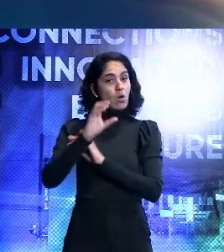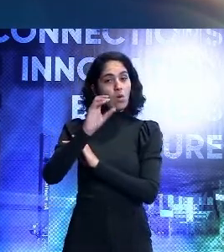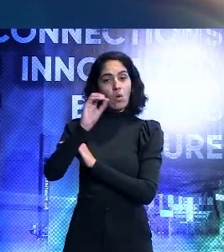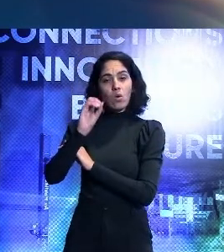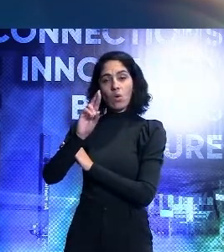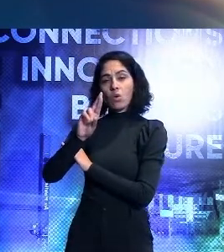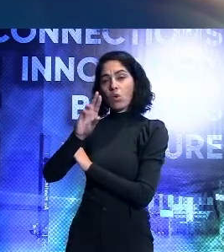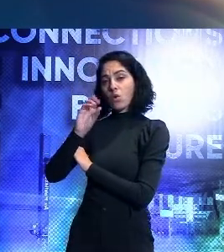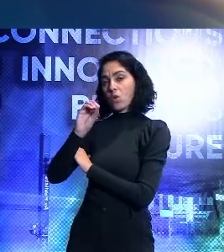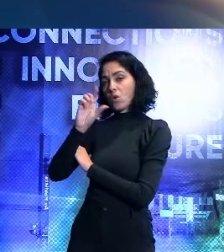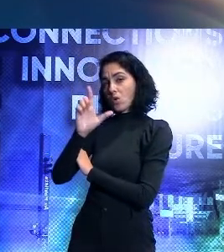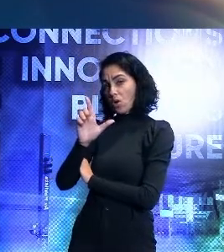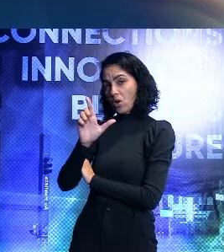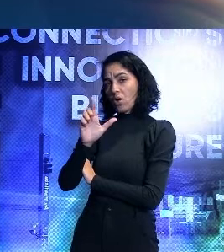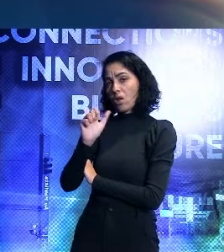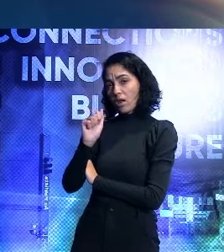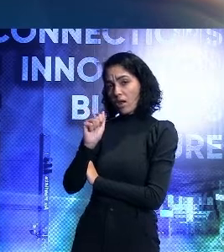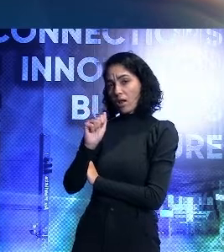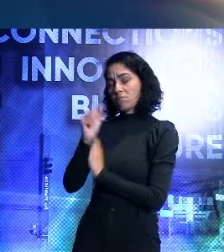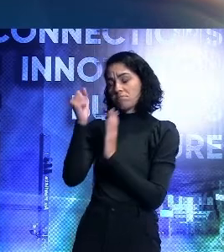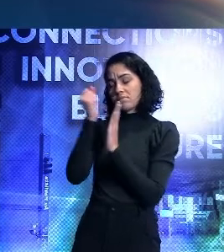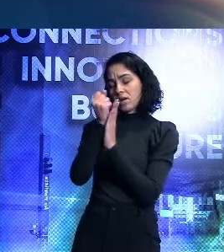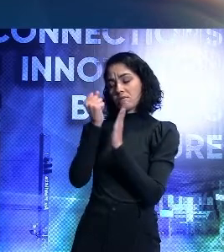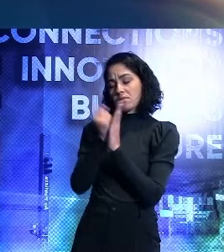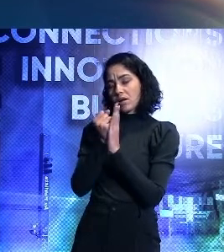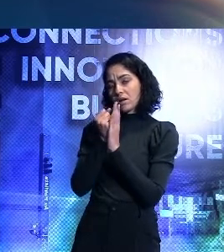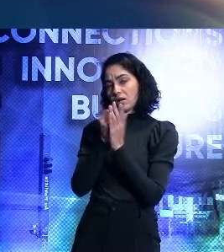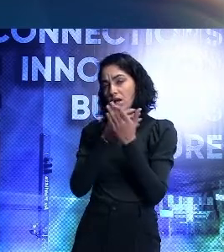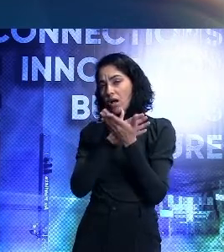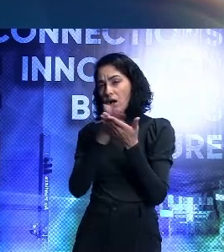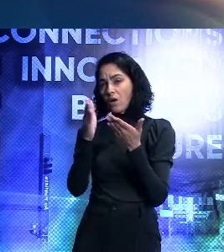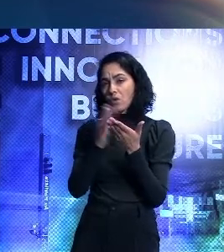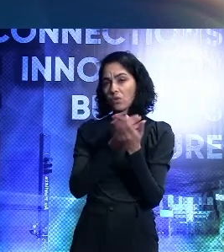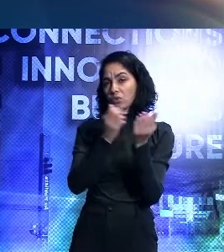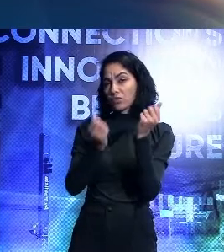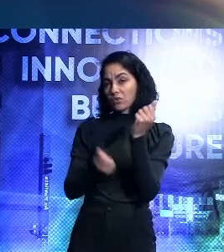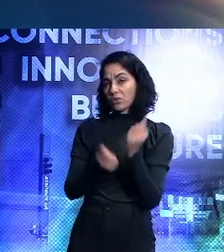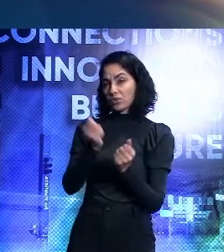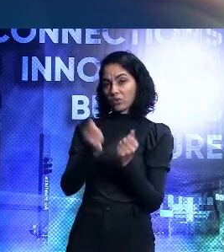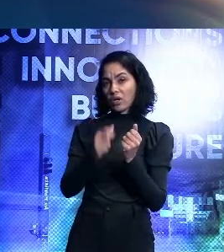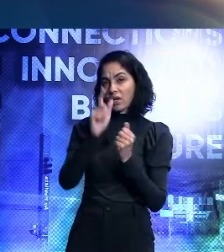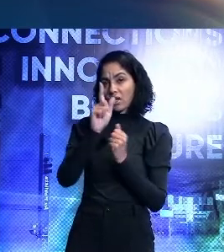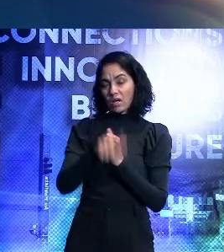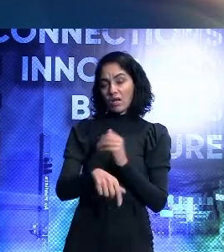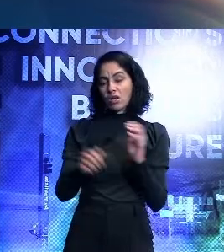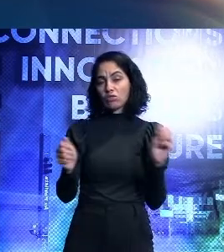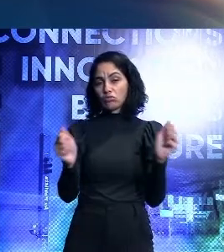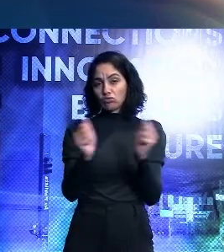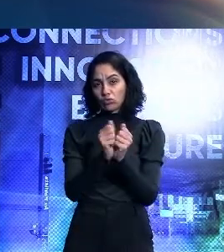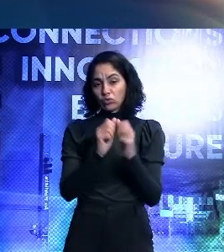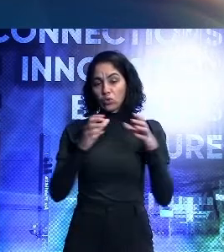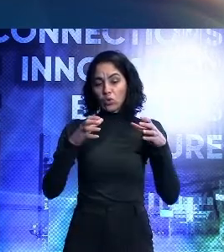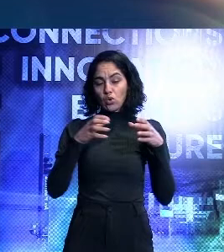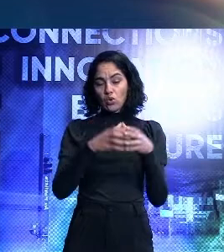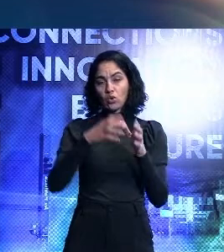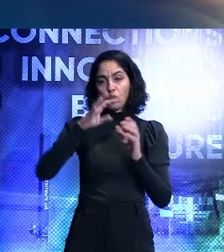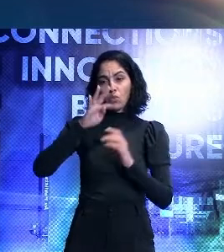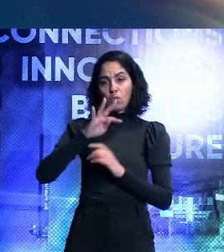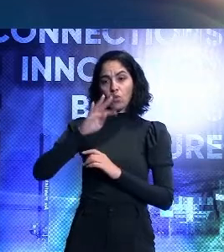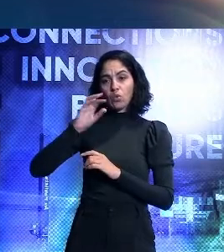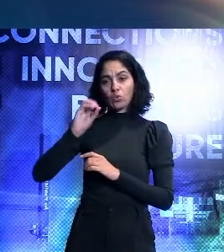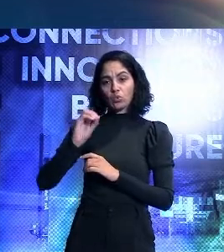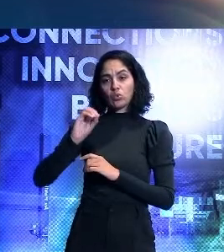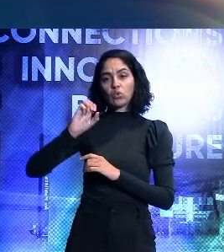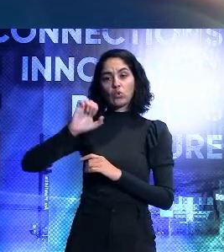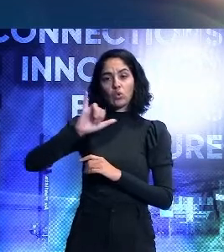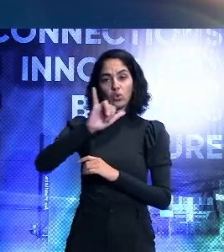Etios, do Lexus, alguns dos carros da divisão da Toyota. Para quem não sabe, a Lexus faz parte da Toyota como um todo, né?